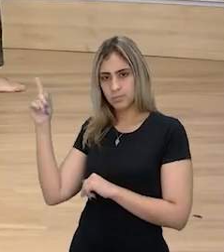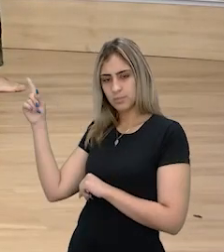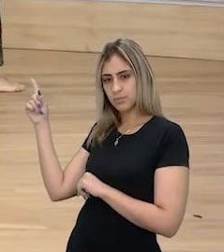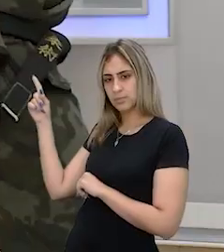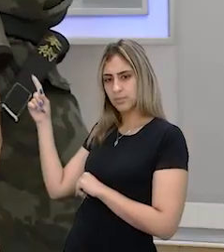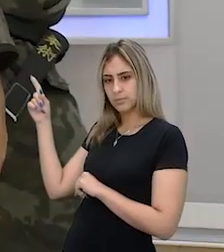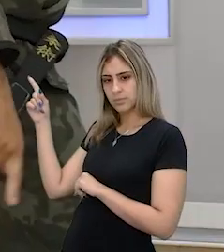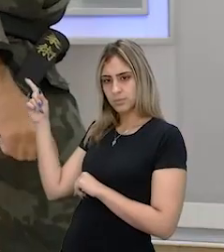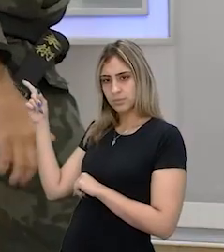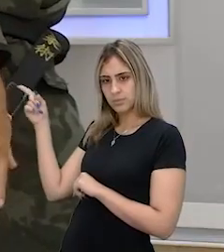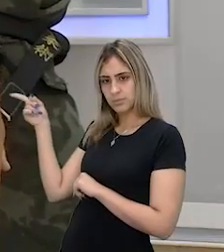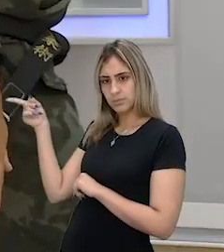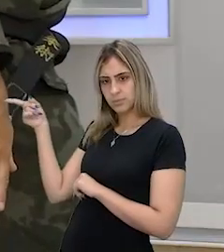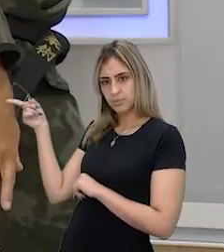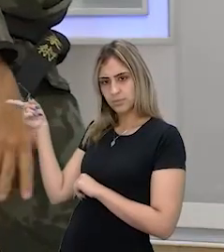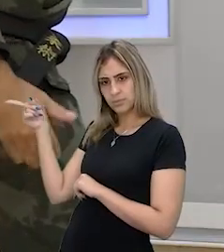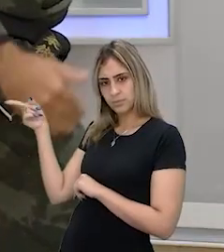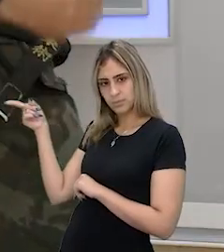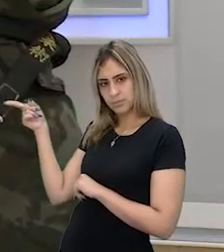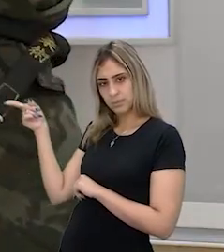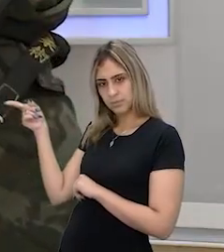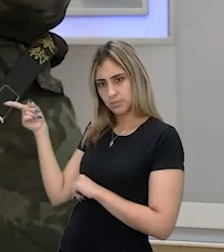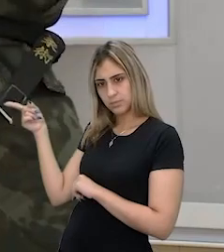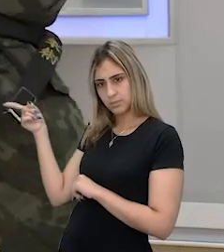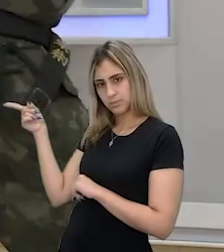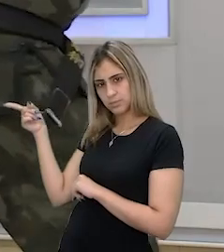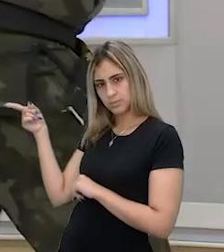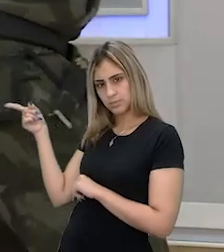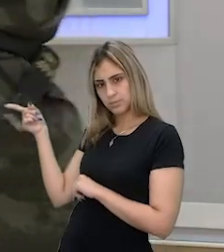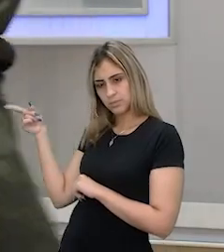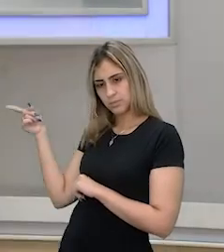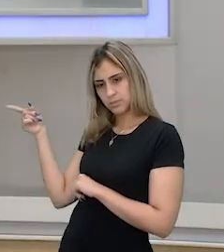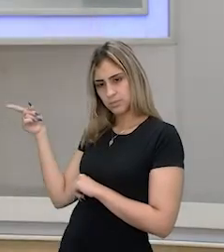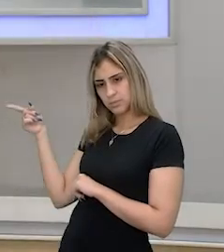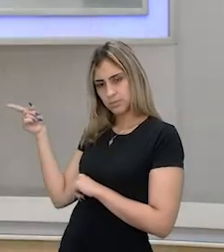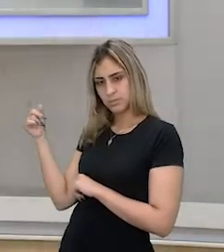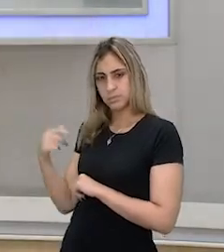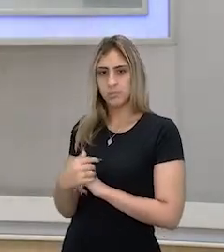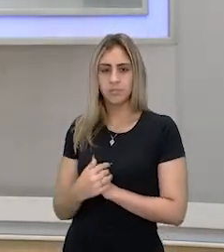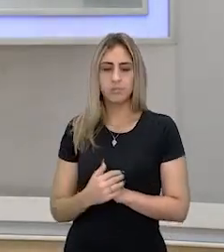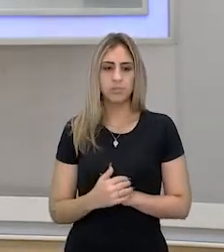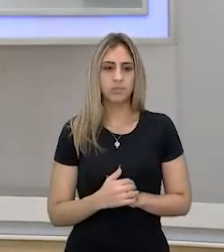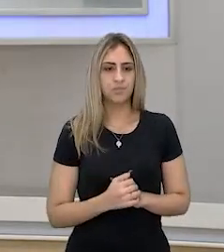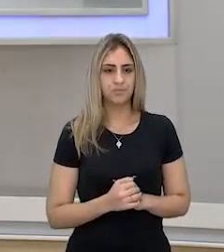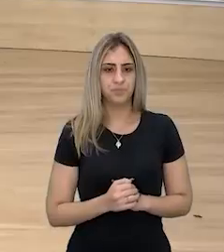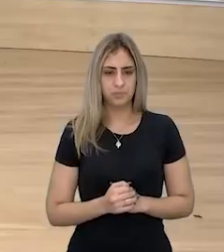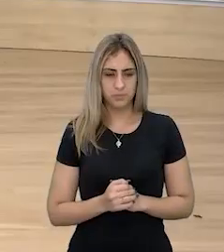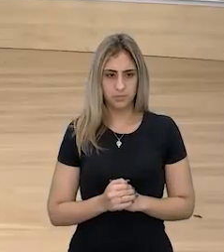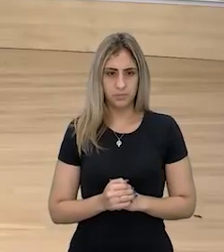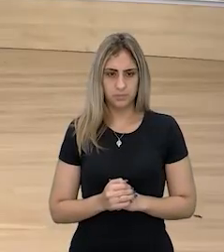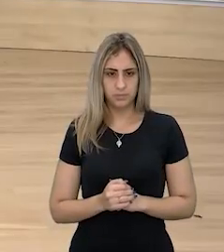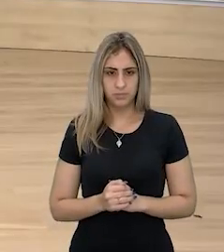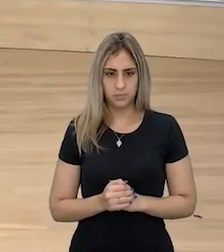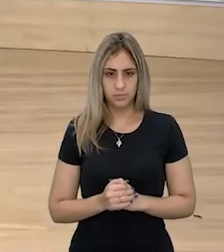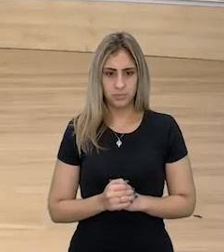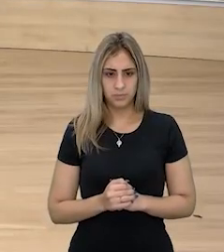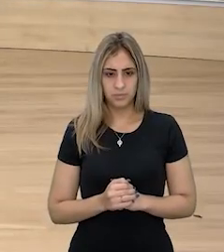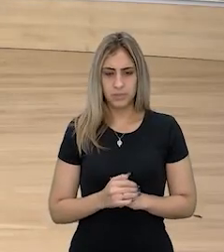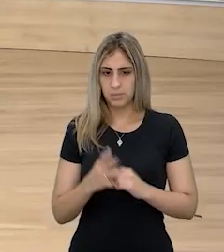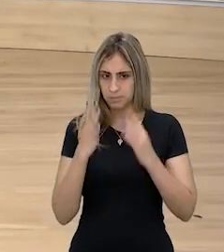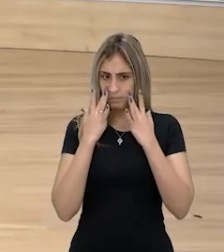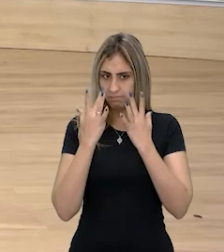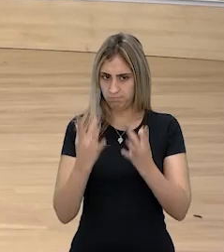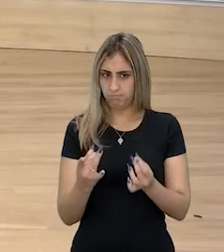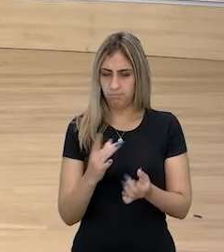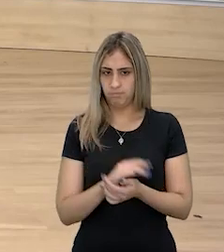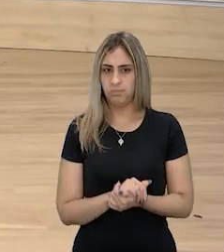ser essa que eu só derrubei e ela pode ter levantado. Tá? Virei, vai só um pouquinho pra trás. Uhum. Vou lá e dou outro soco.